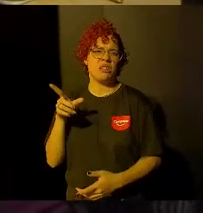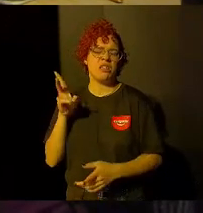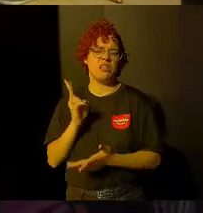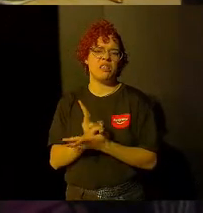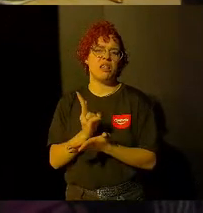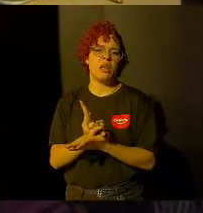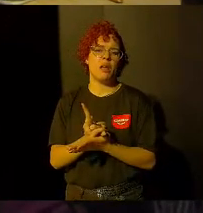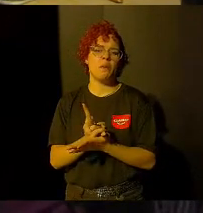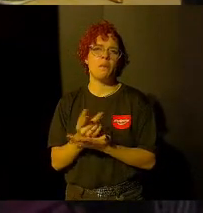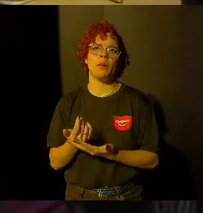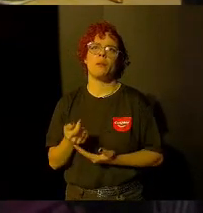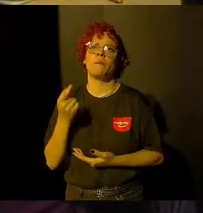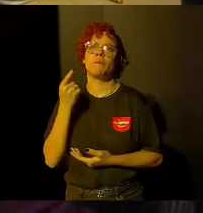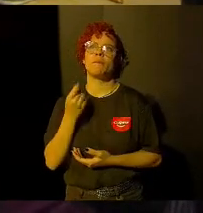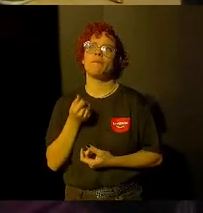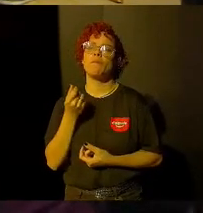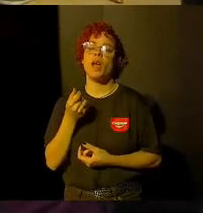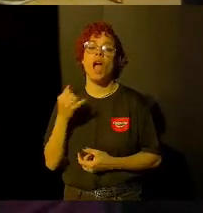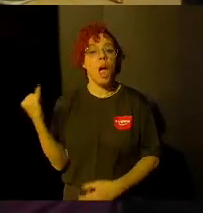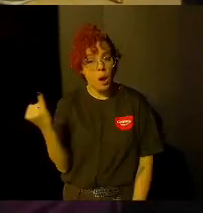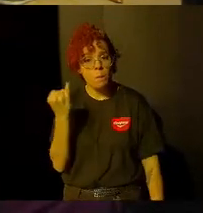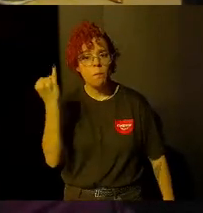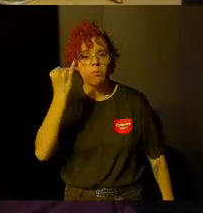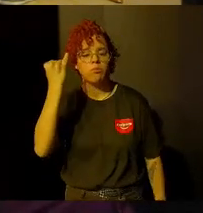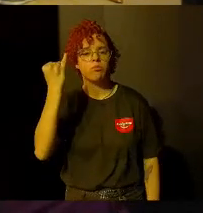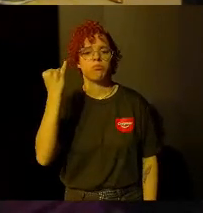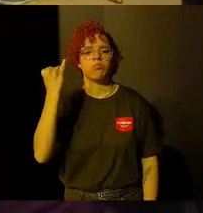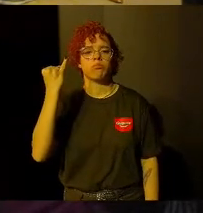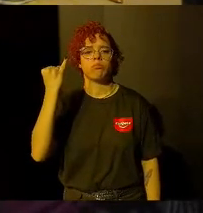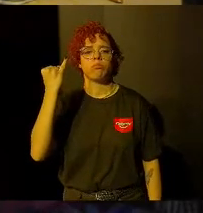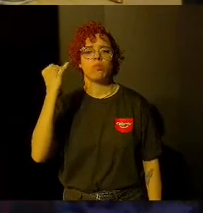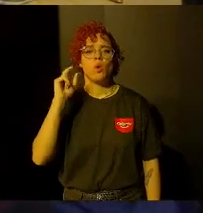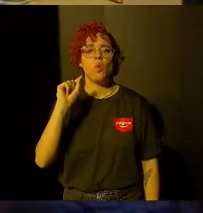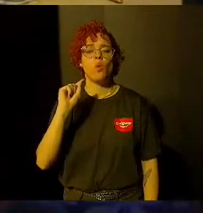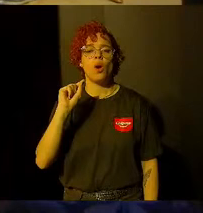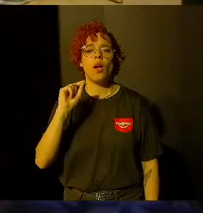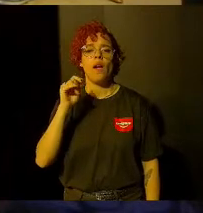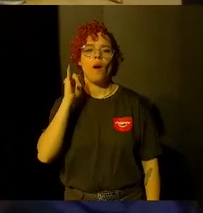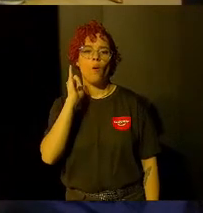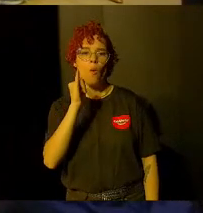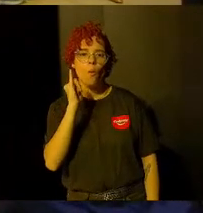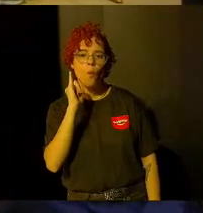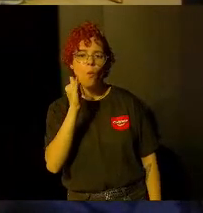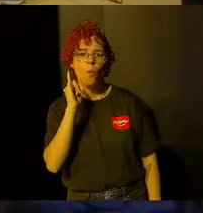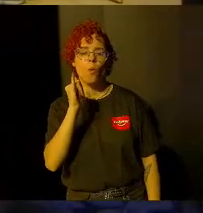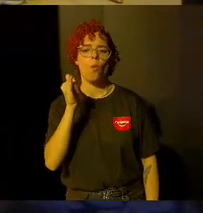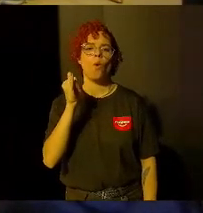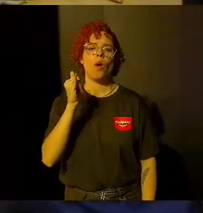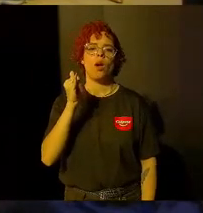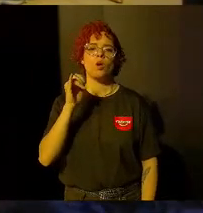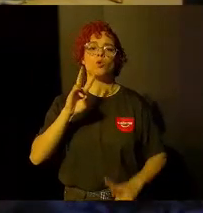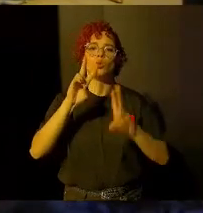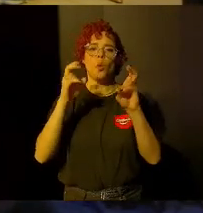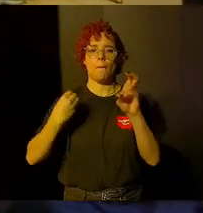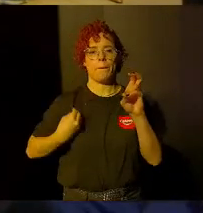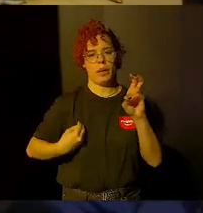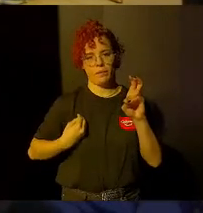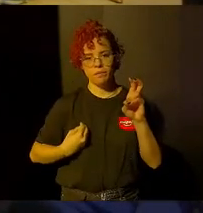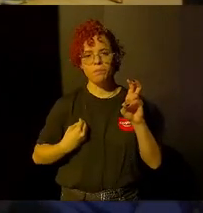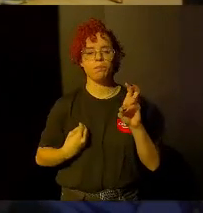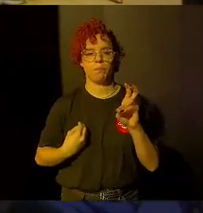essa convicção de que é importante contar as histórias que acontecem da vida né porque